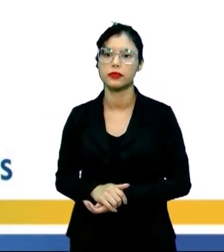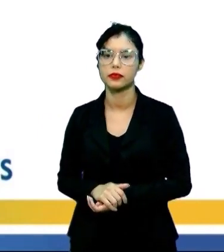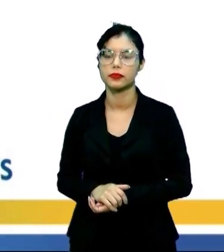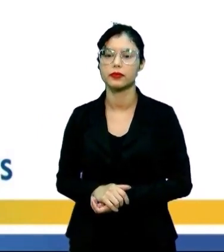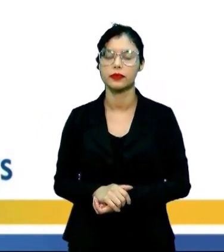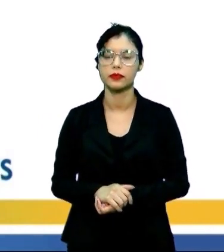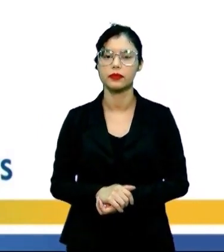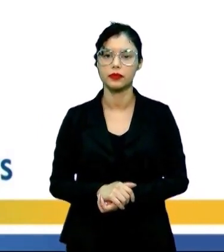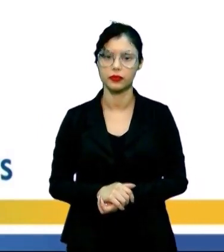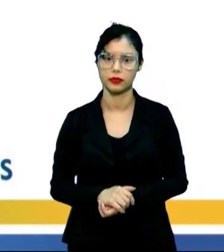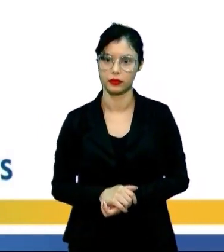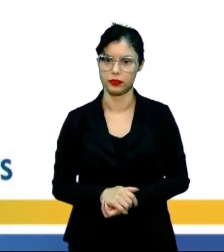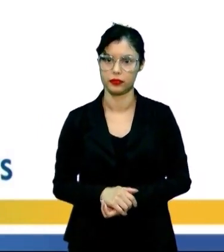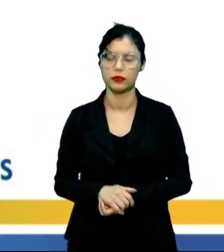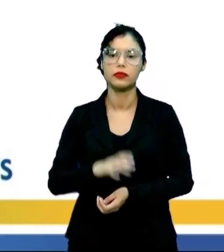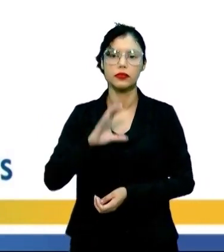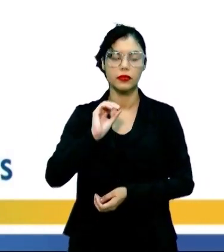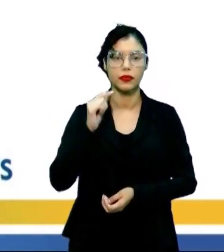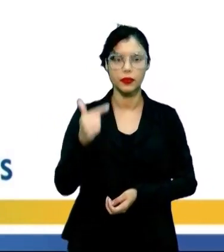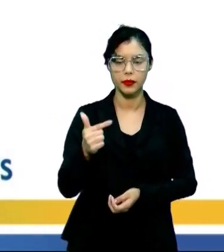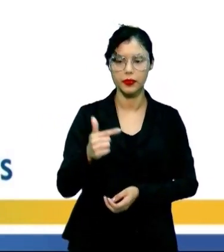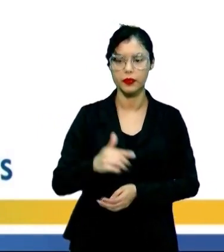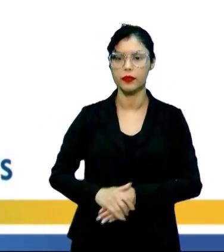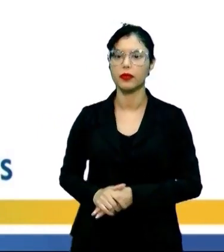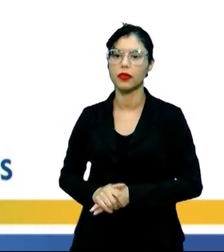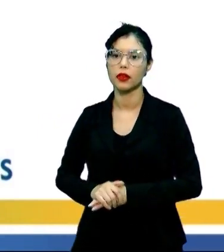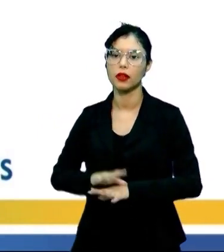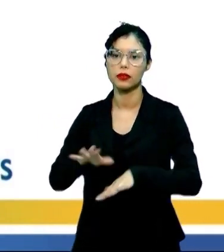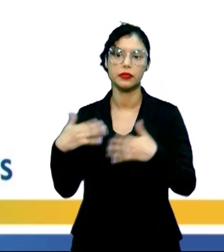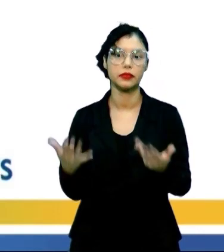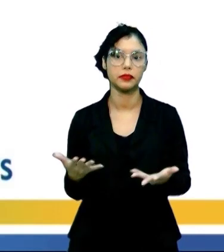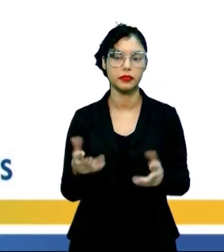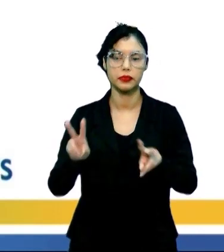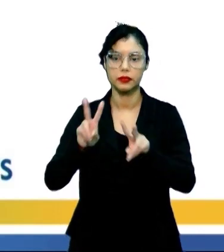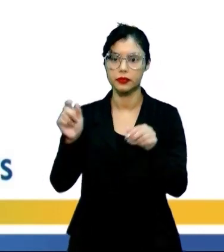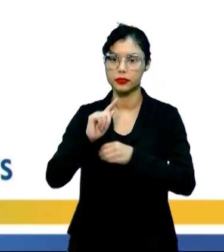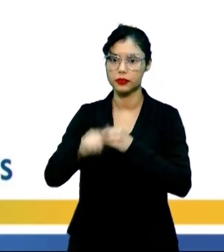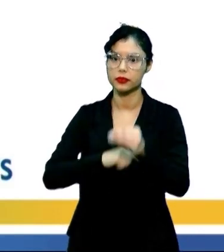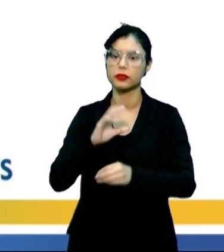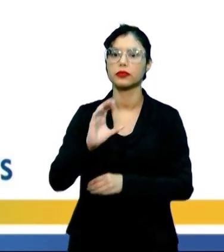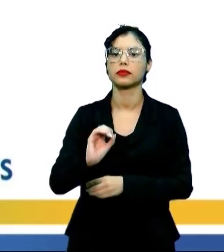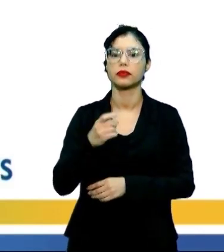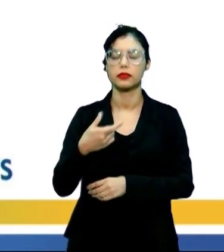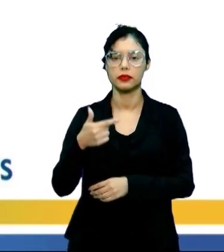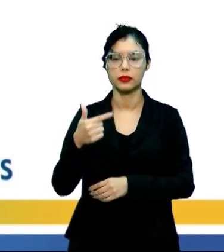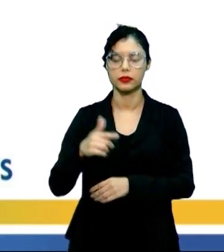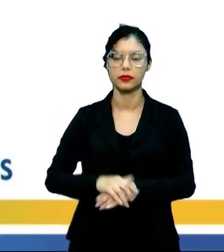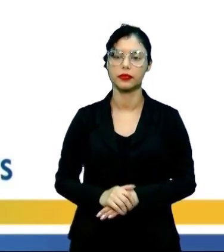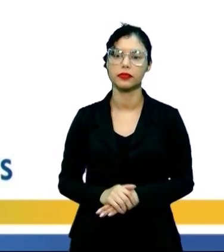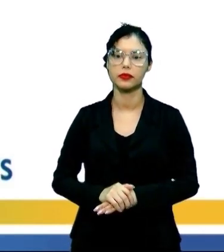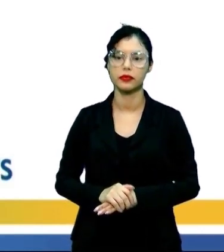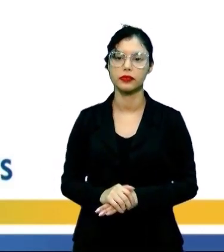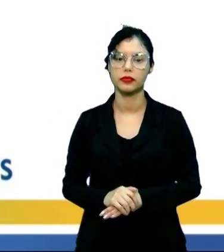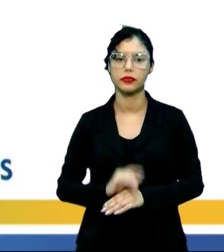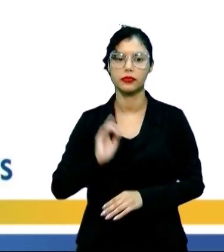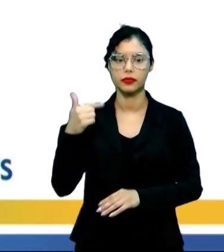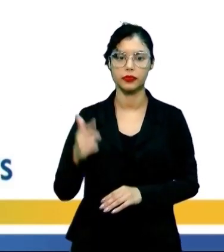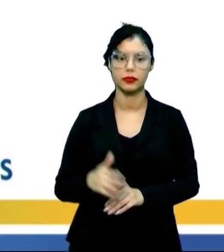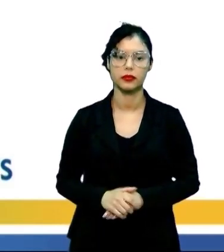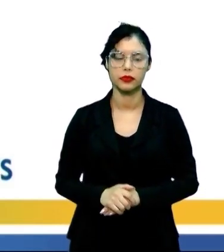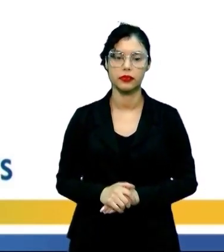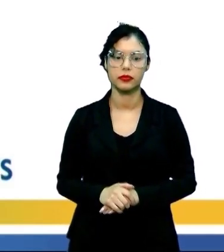Então, que ciclo é? É o ciclo do oxigênio. Qual é o átomo que é passado? O átomo de oxigênio. No